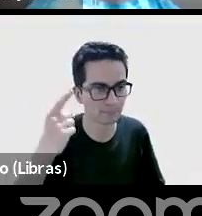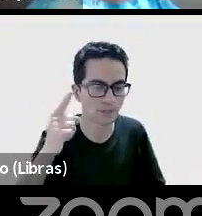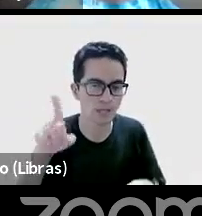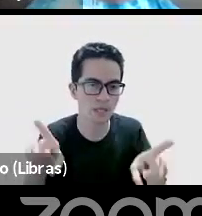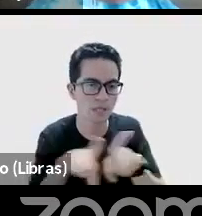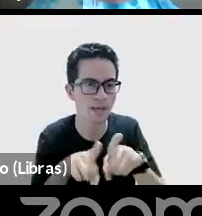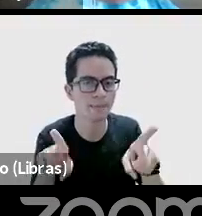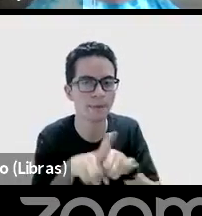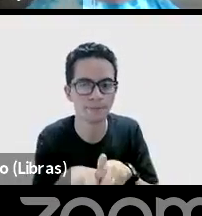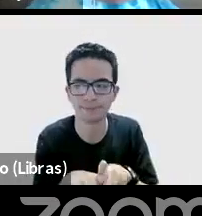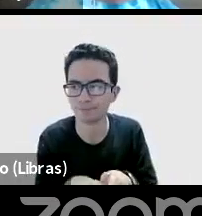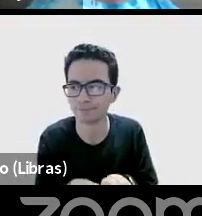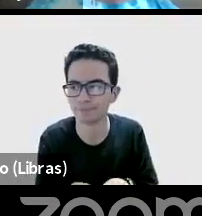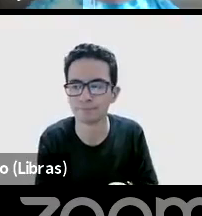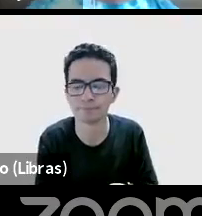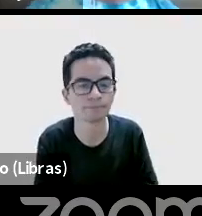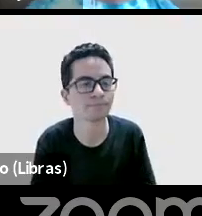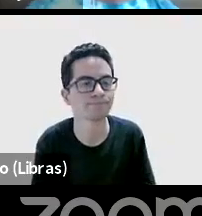E aí,